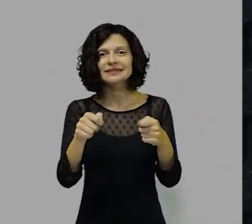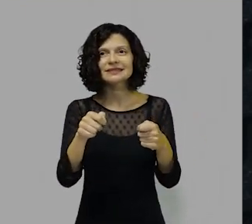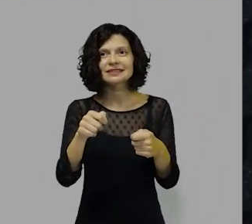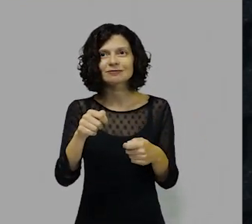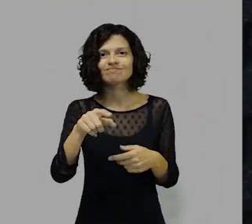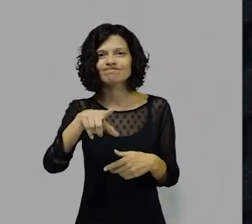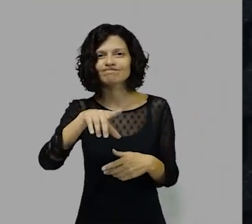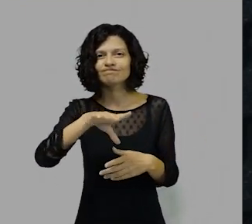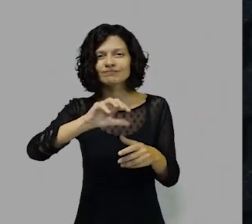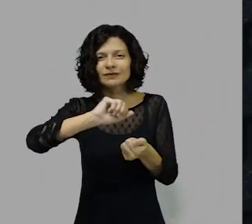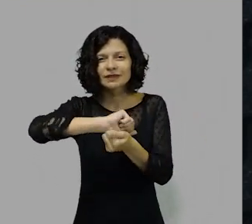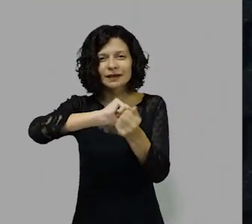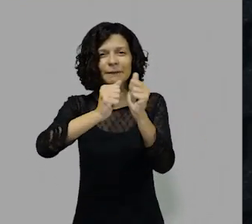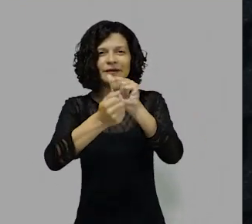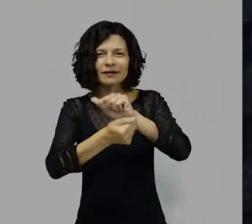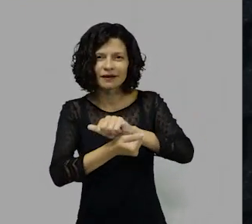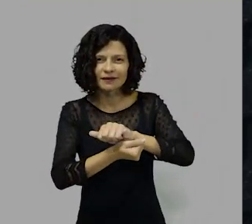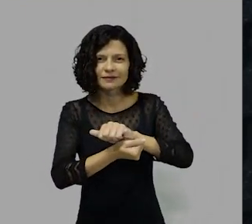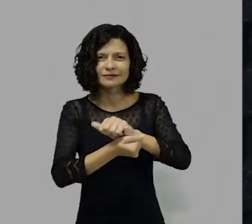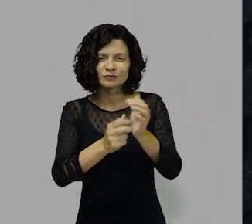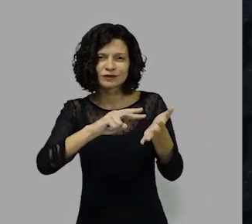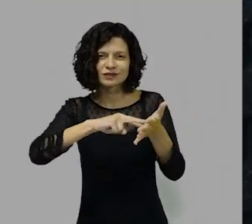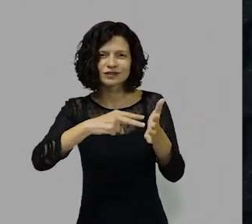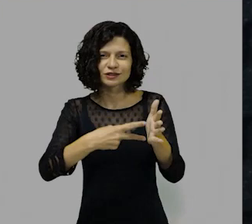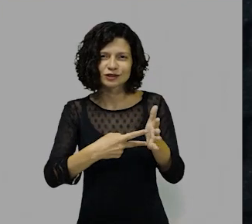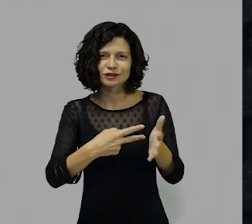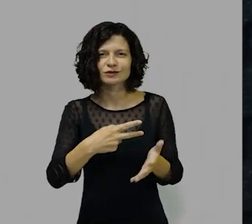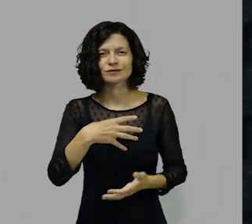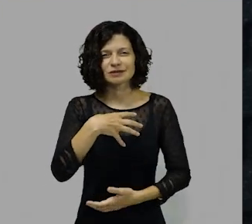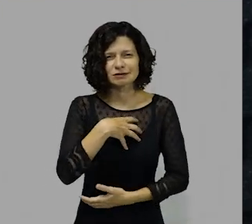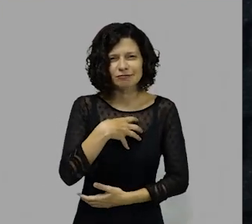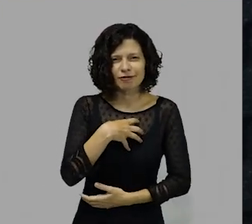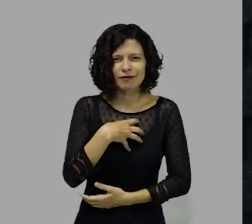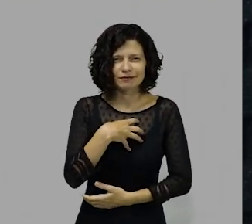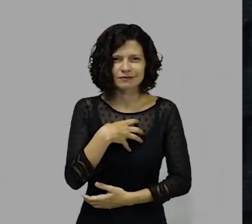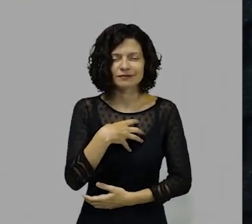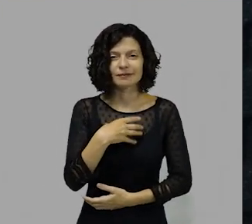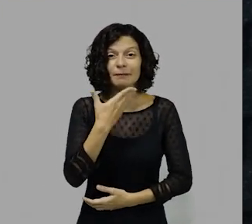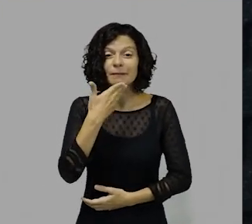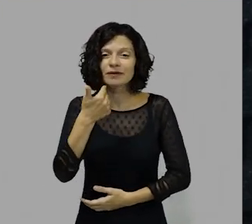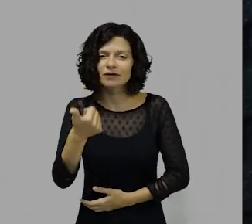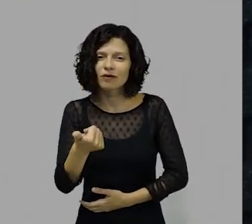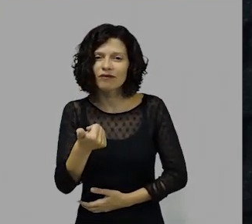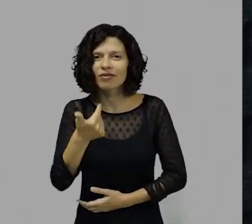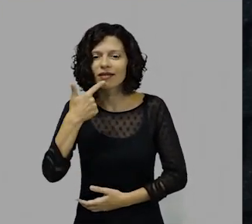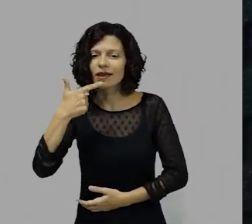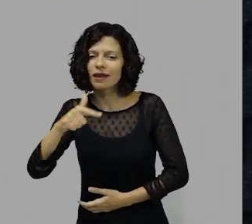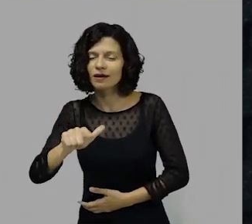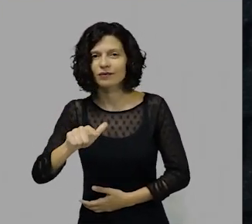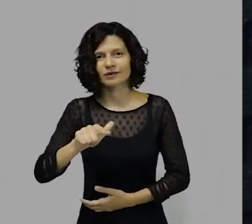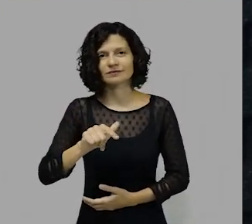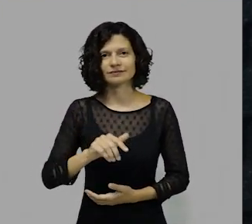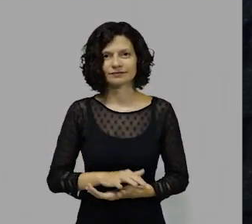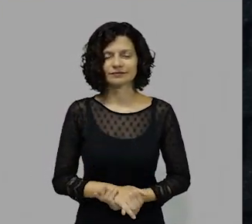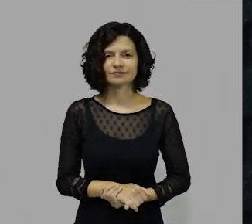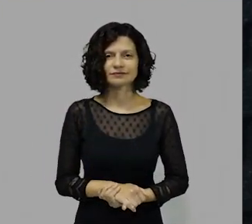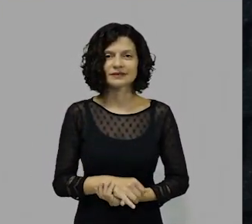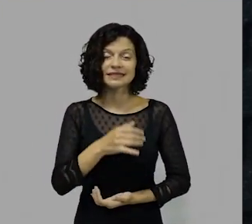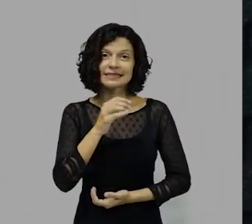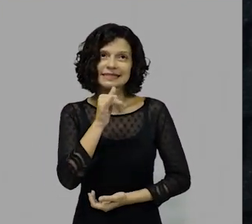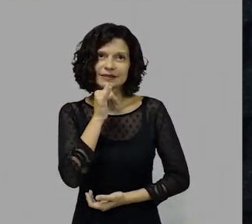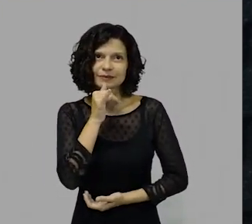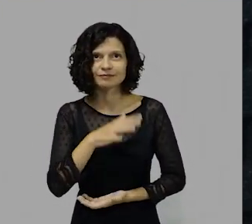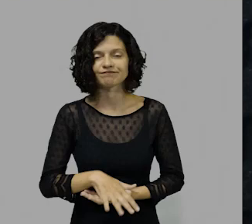melhor soa em português, fazer uma adequação. Como é que eu falaria isso em português? Em inglês significa isso, a